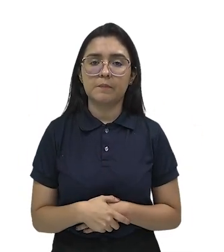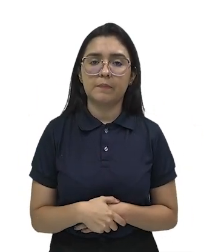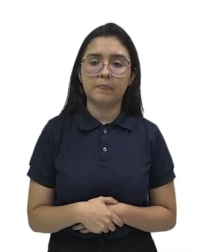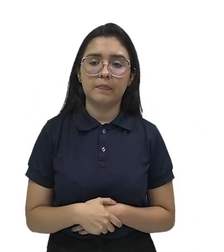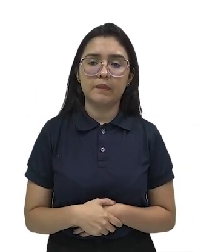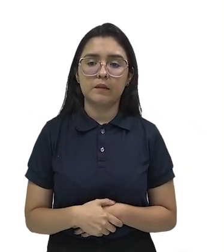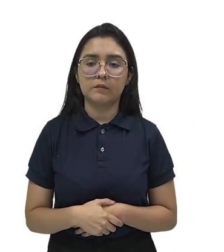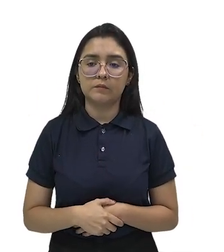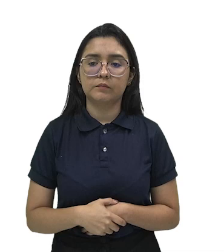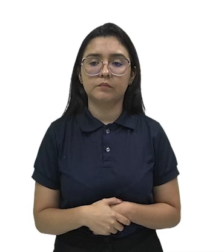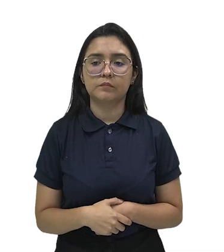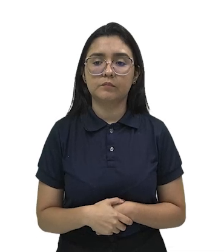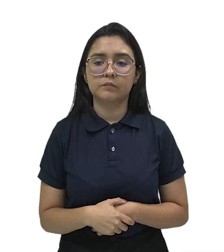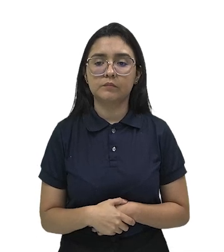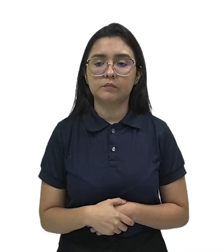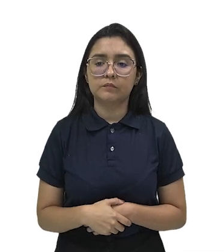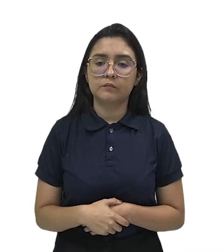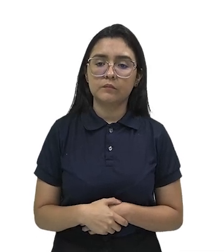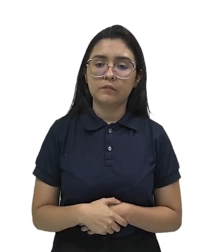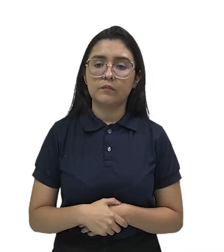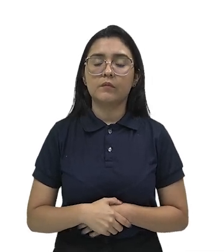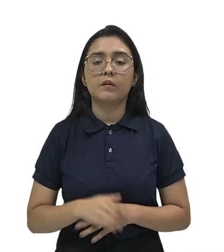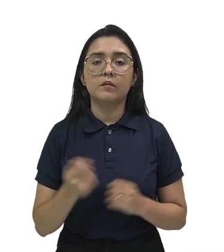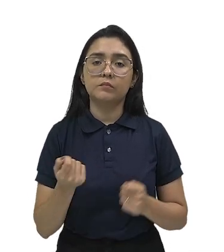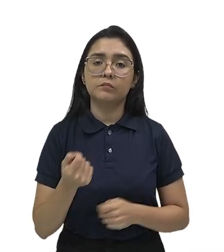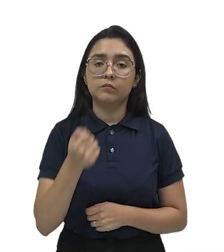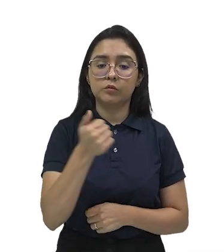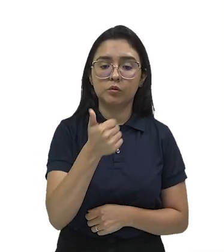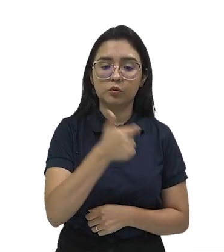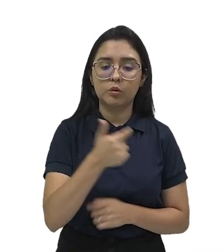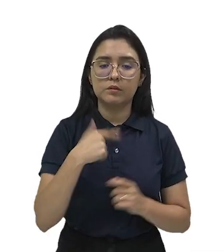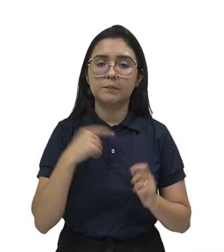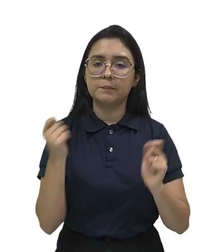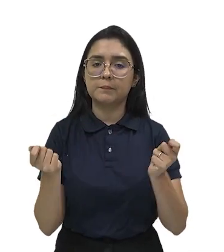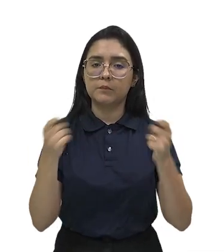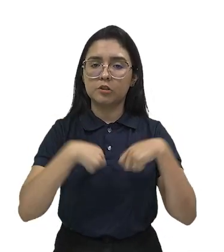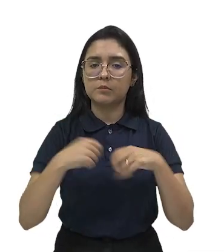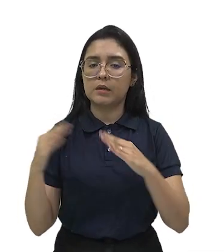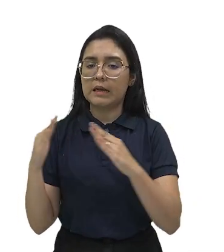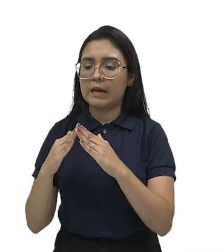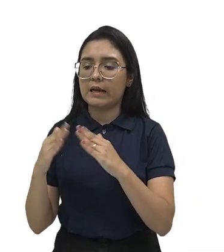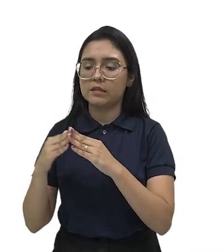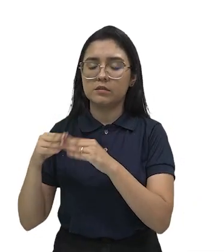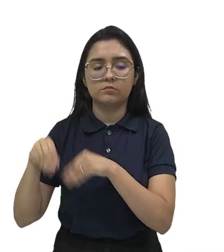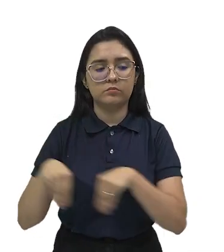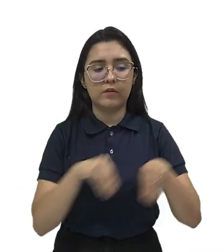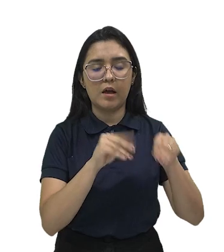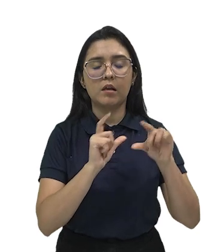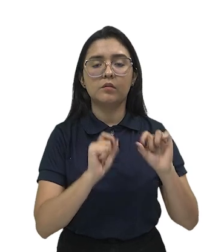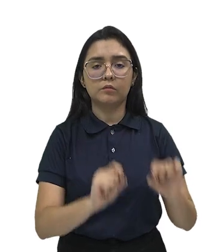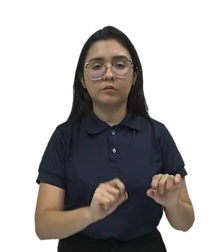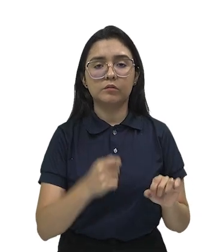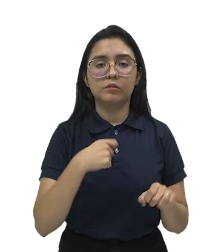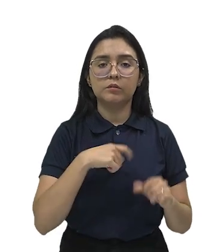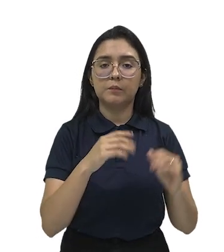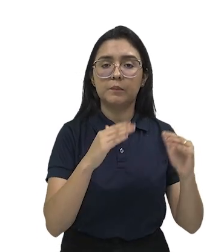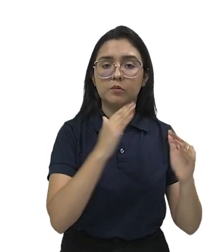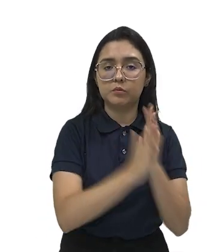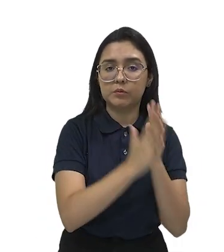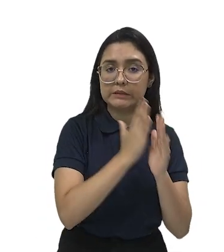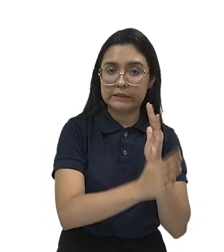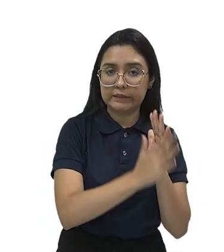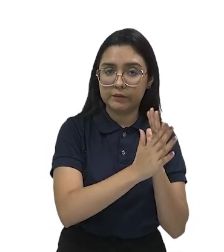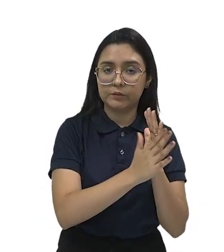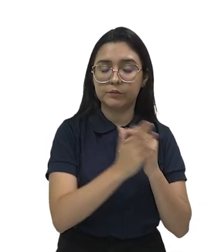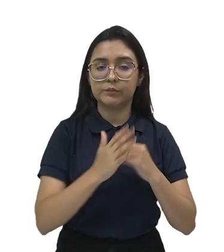possibilidades para se locomover entre o que, meu povo? A tua casa